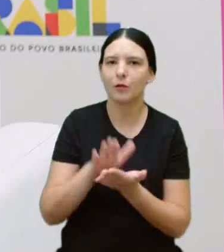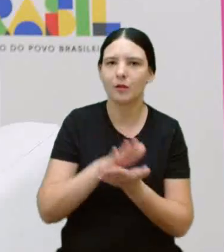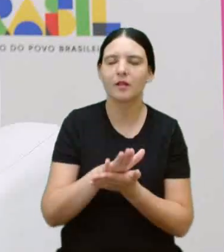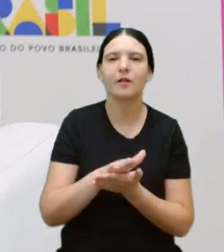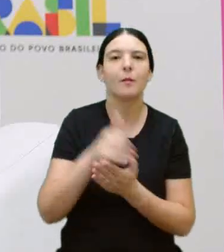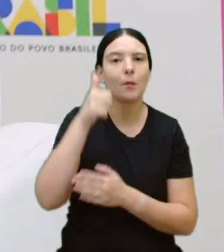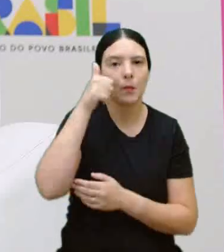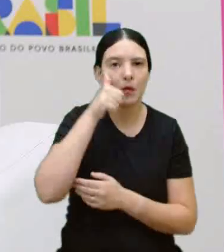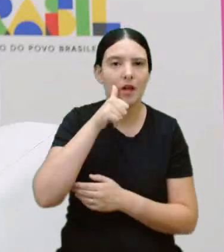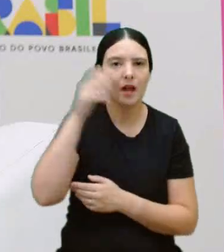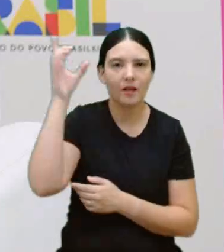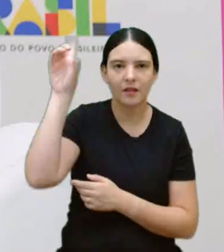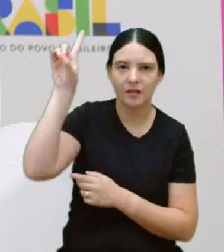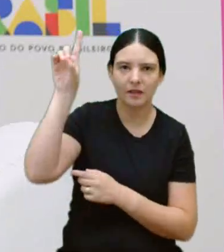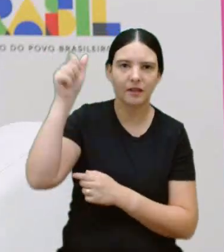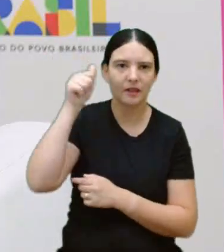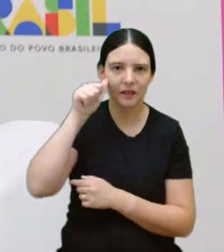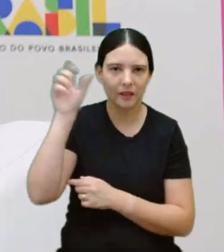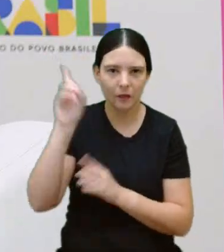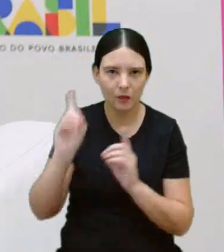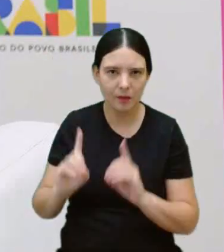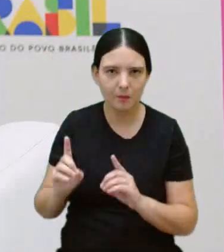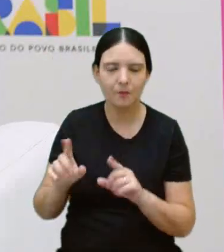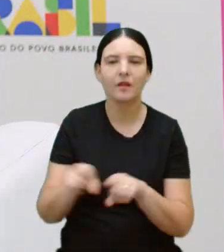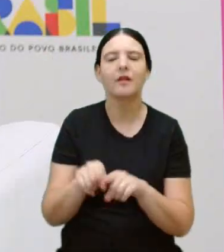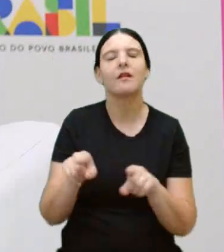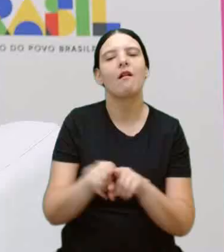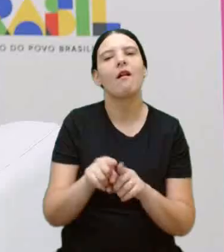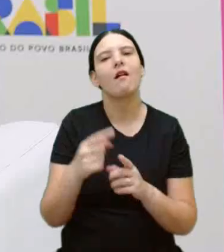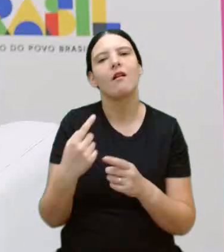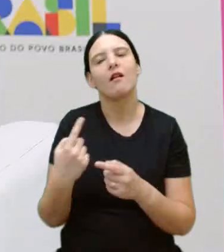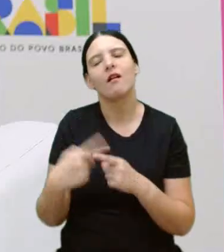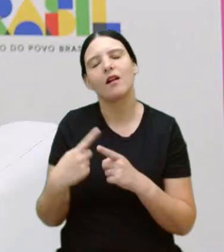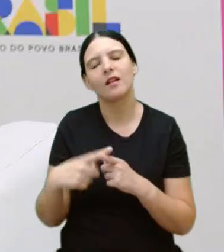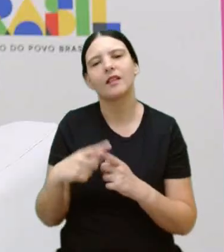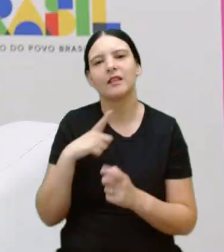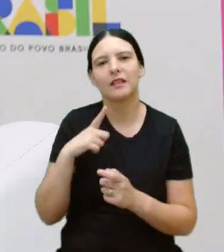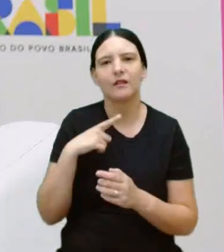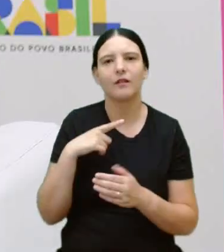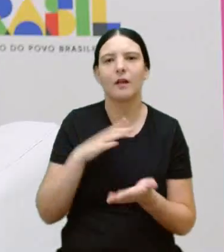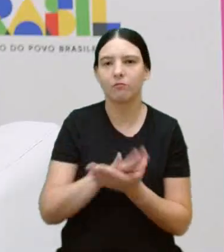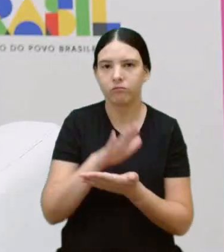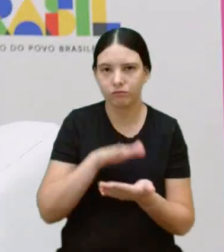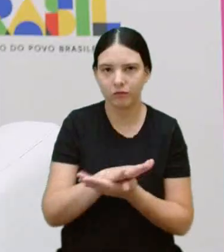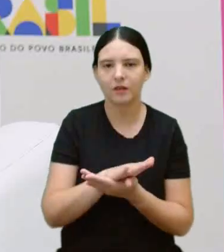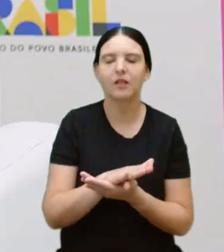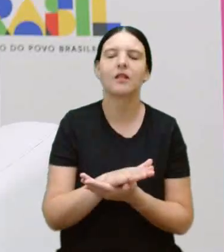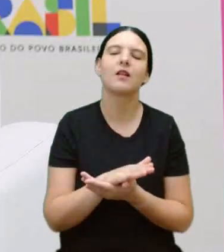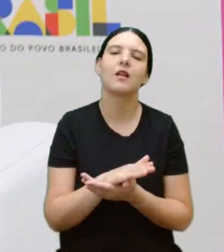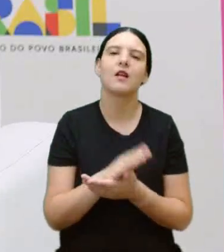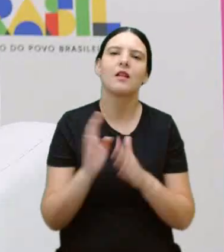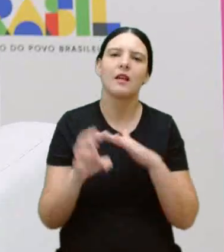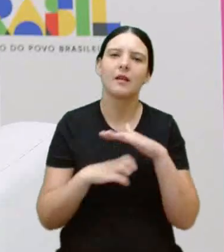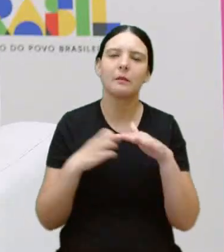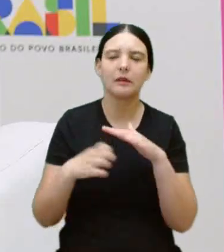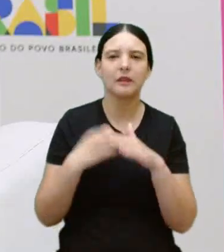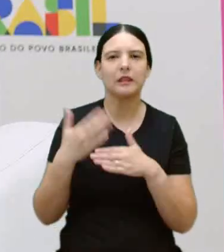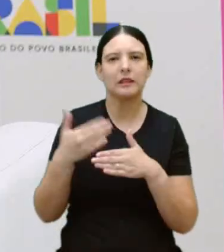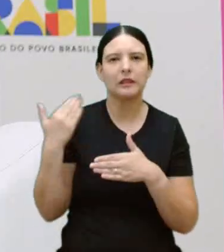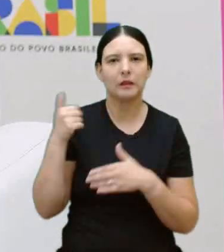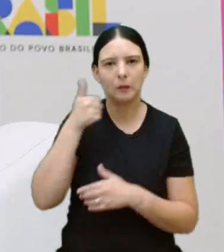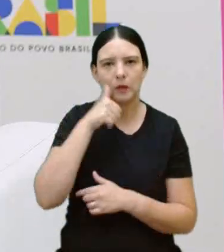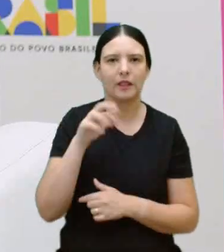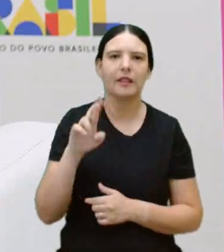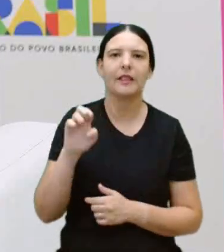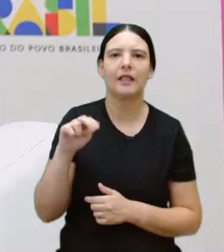A editora Harper, que me trouxe para fez a publicação, na época, a Renata Sturm falou